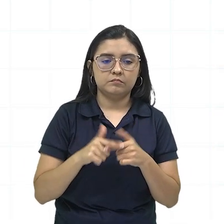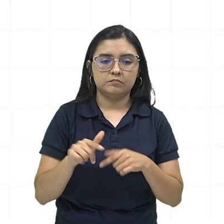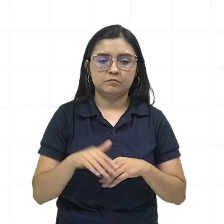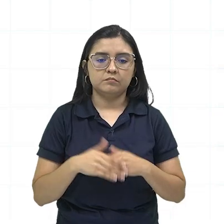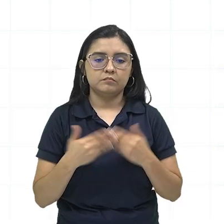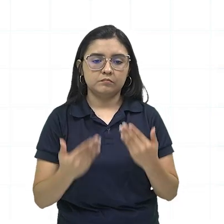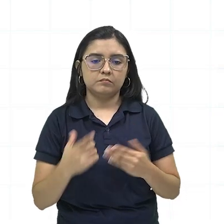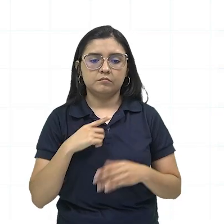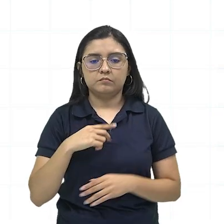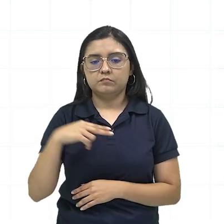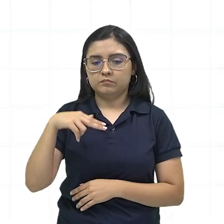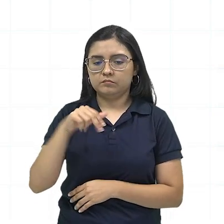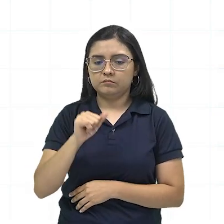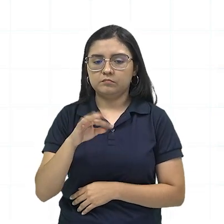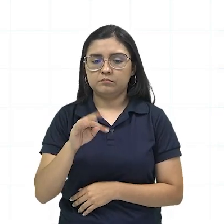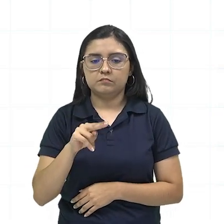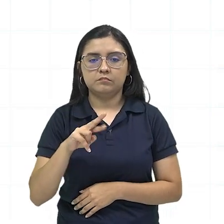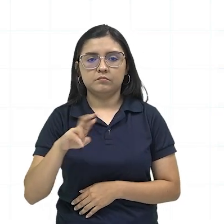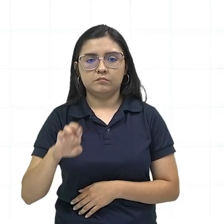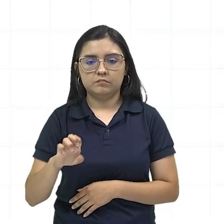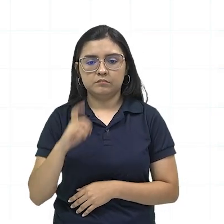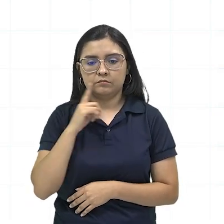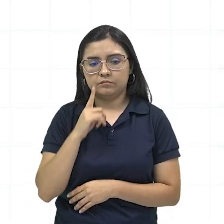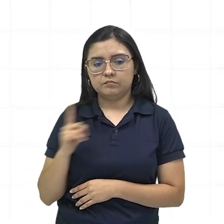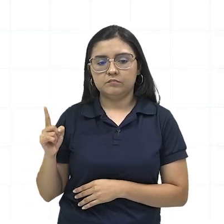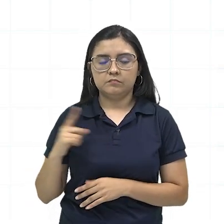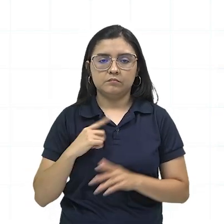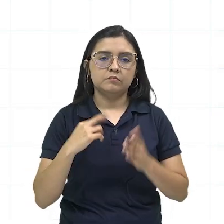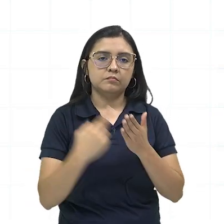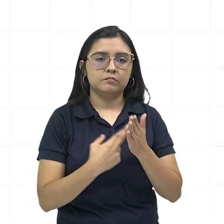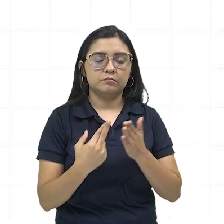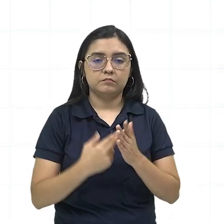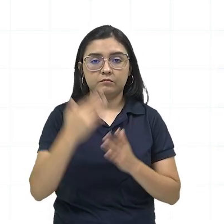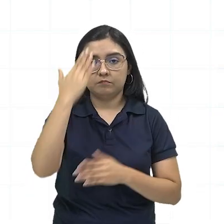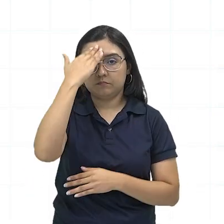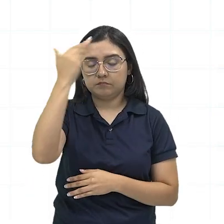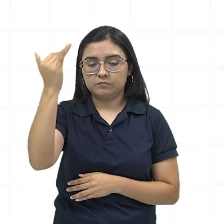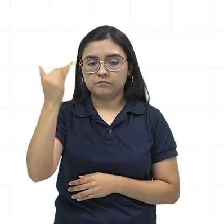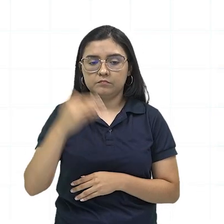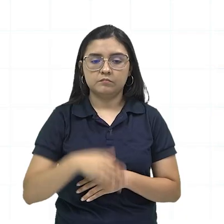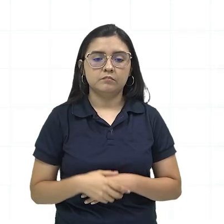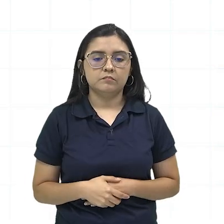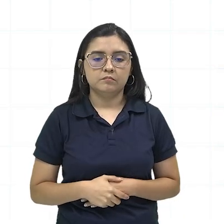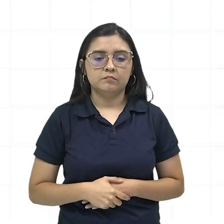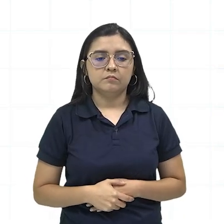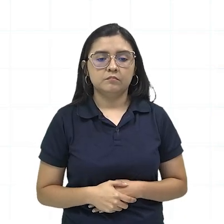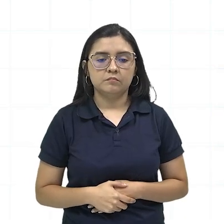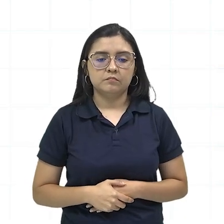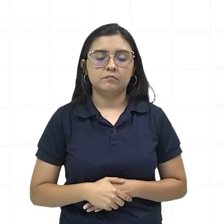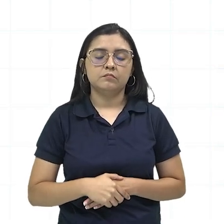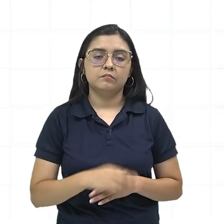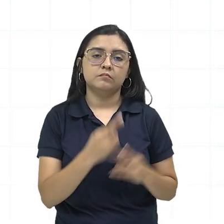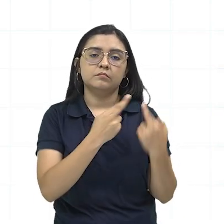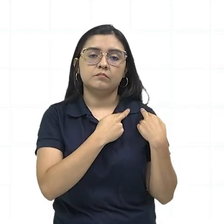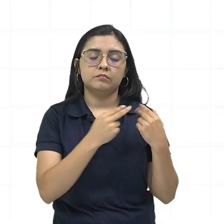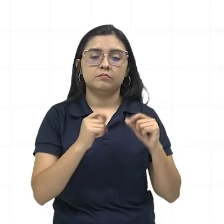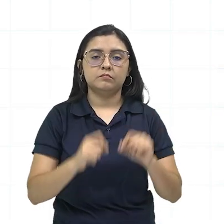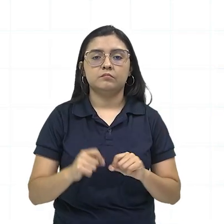conhecida mundialmente é a Nature, ou Nature, como está escrito ali, né? Nature, no inglês, também muito responsável por